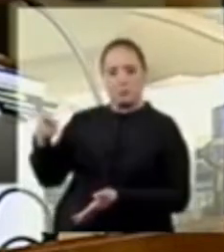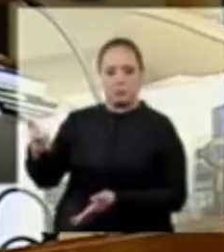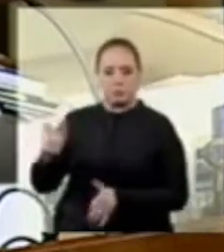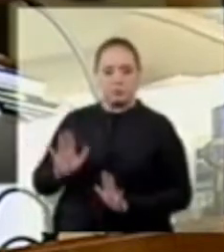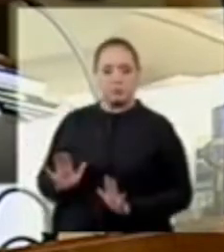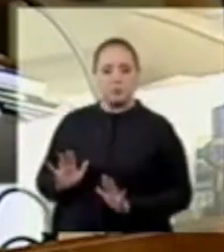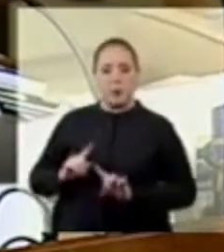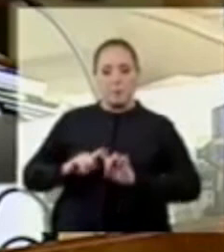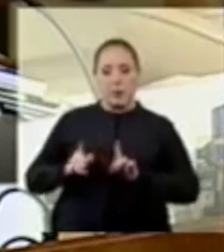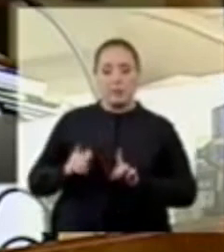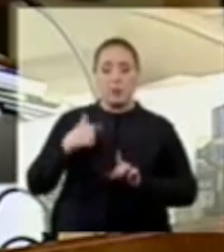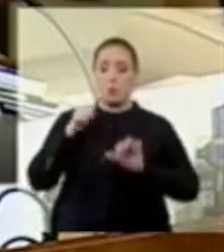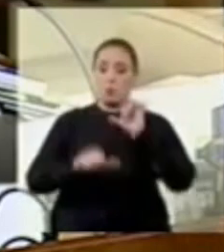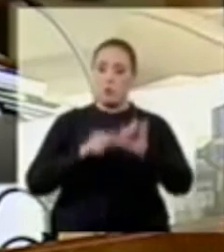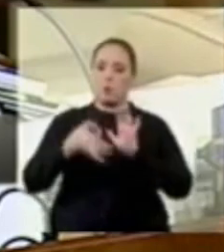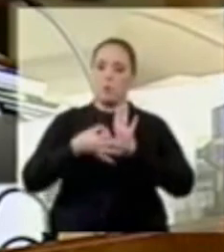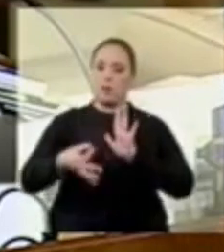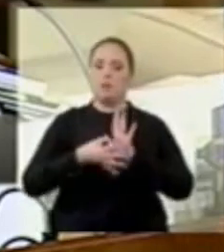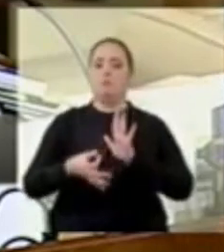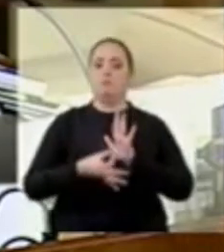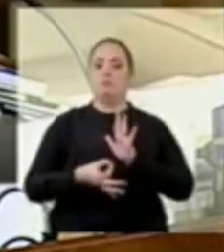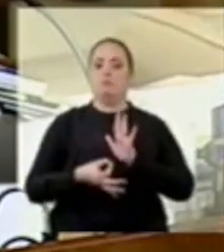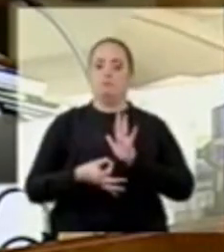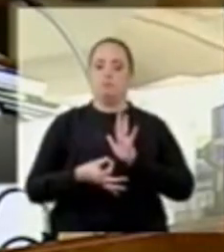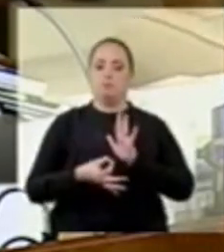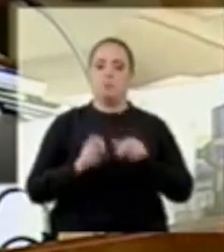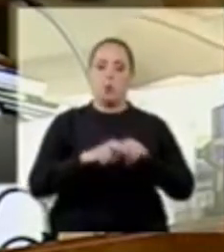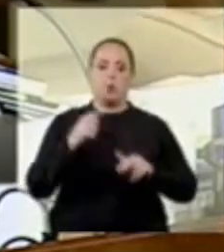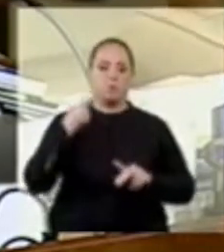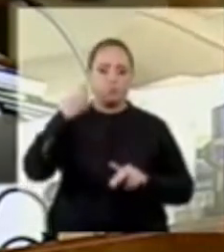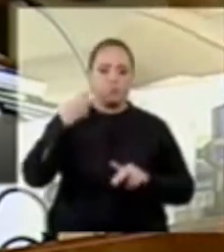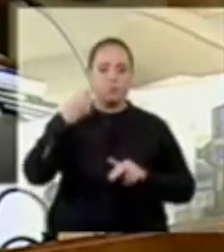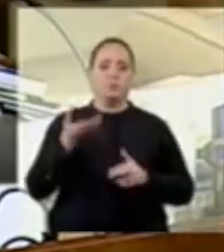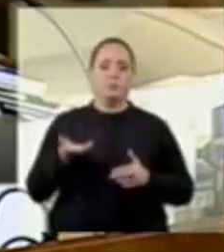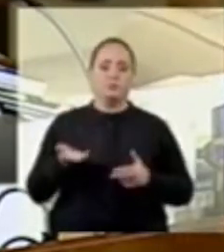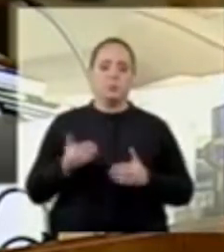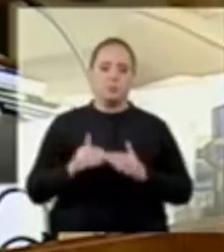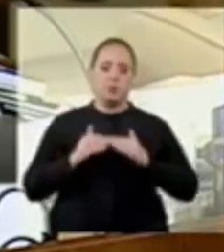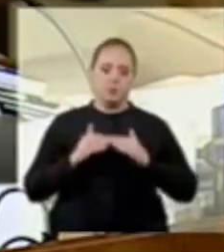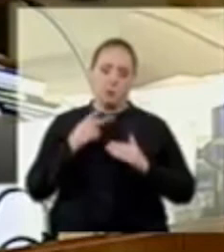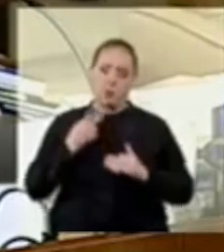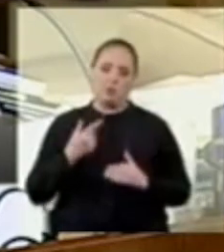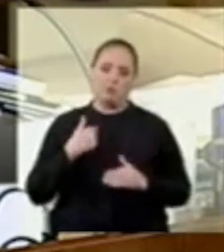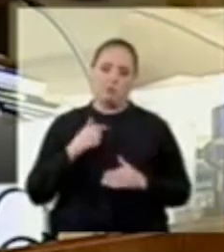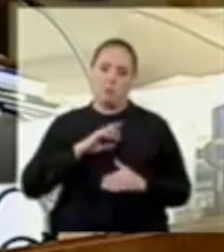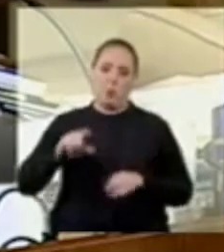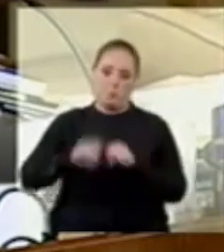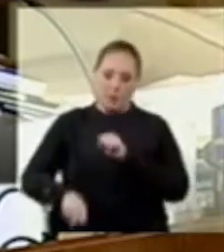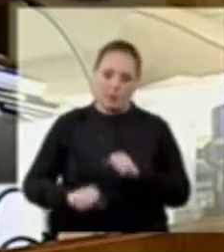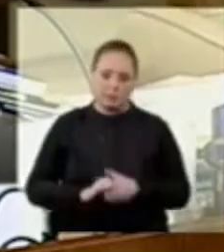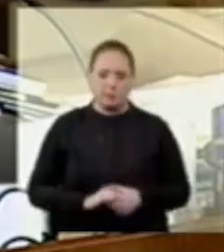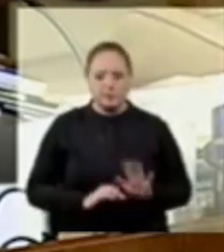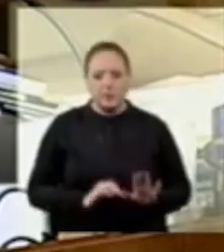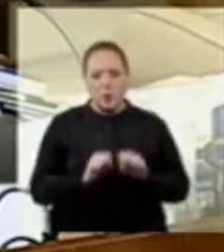essa idéia da minha cabeça foram 17 foram os advogados fecha o asp um sistema penal